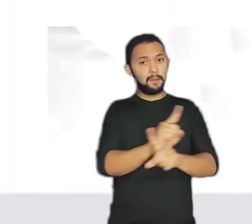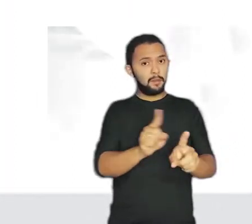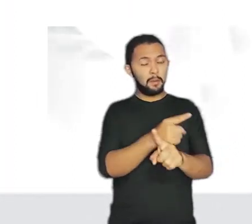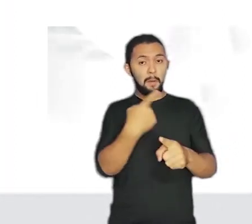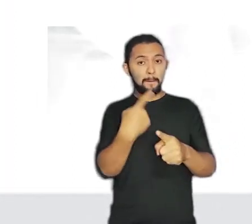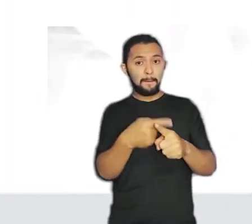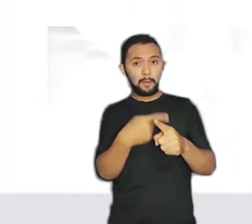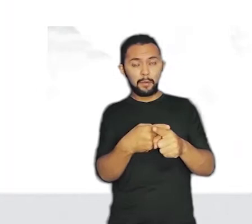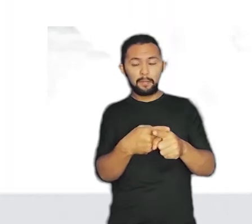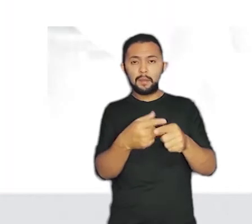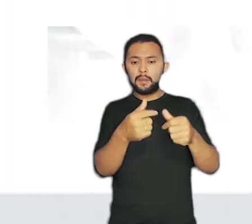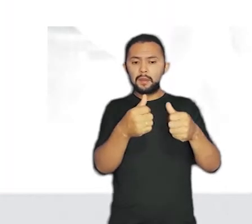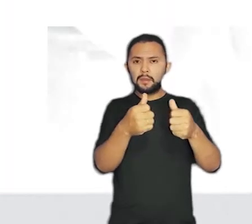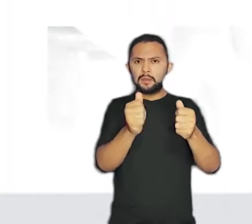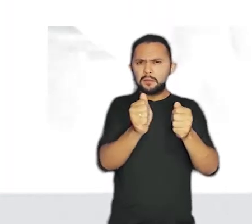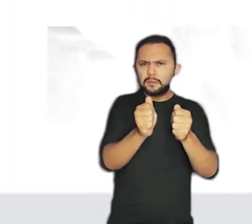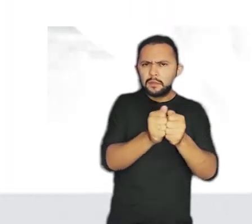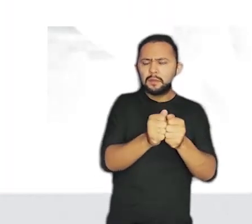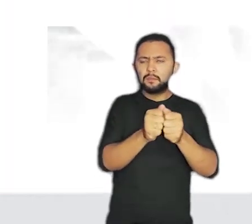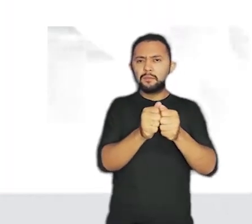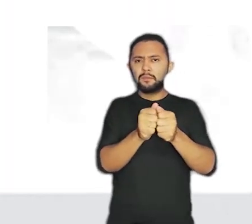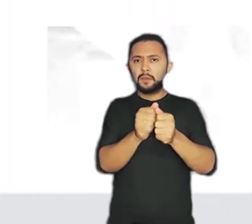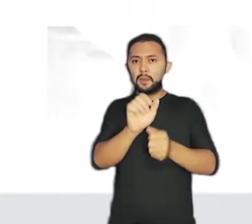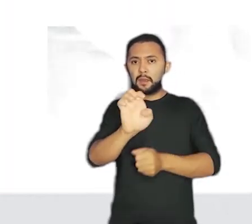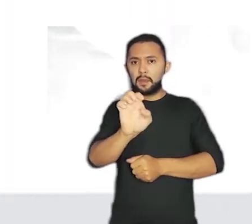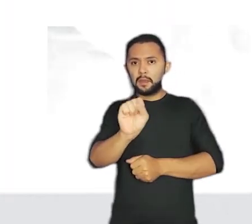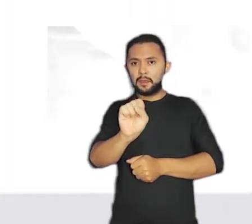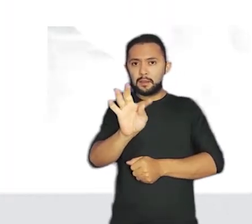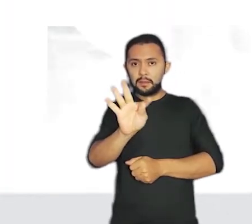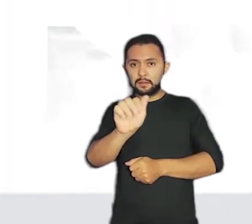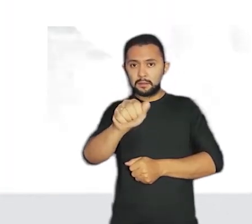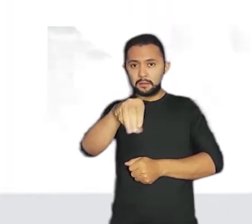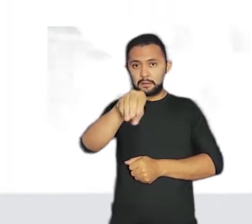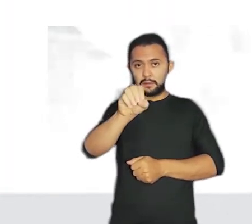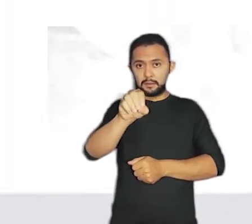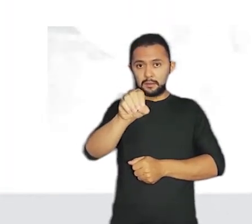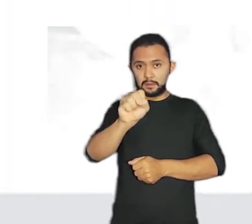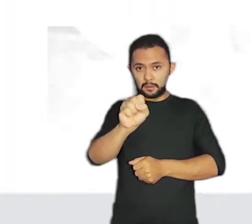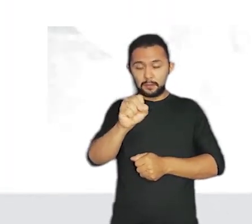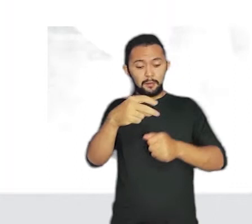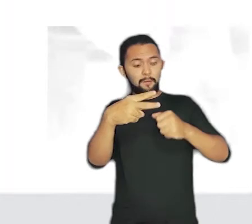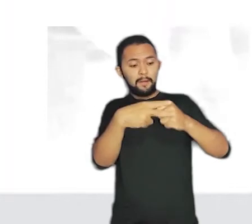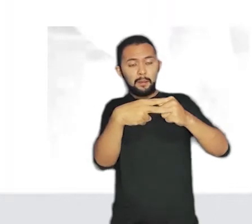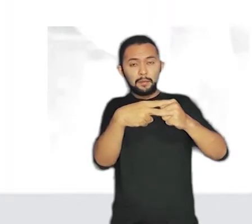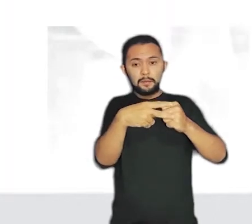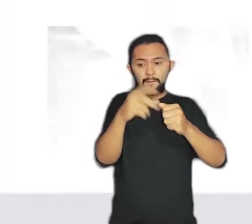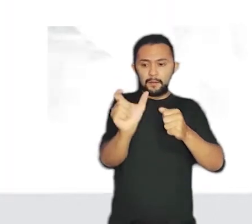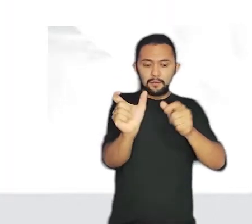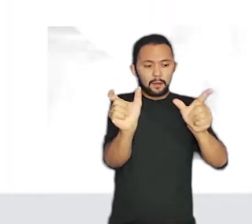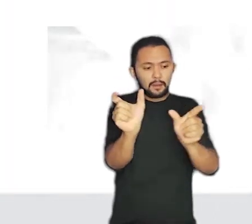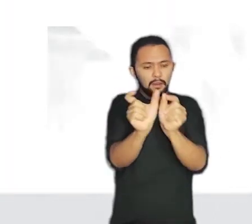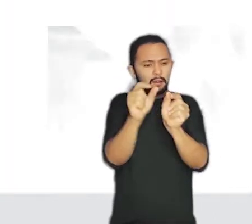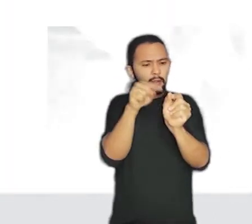posso. Estamos, quem que está muito orgulhoso de vocês? Então eu olho para a terminação aqui do verbo, ó, e eu sei que